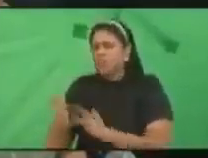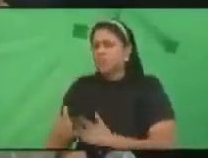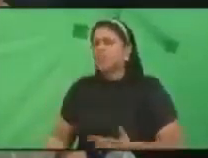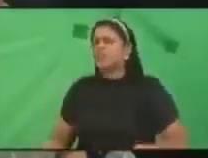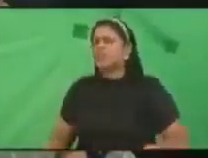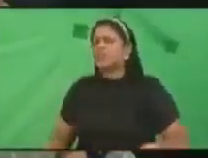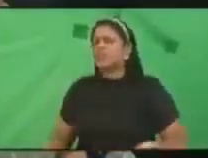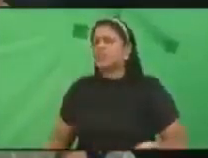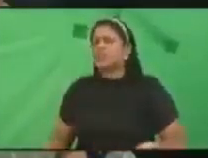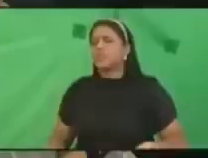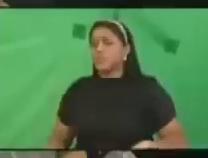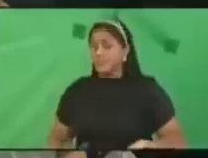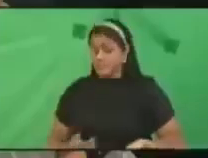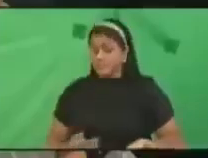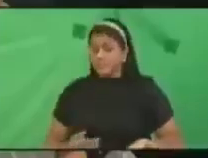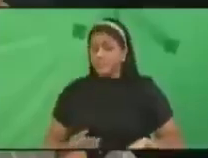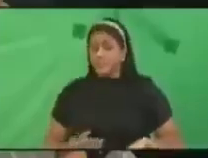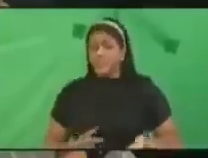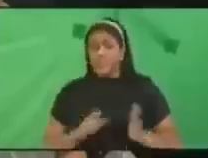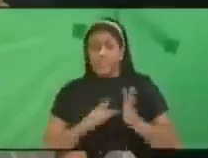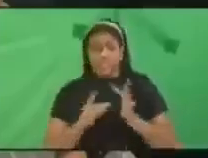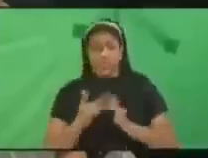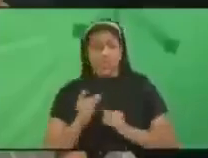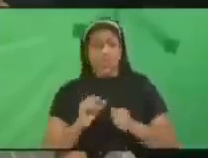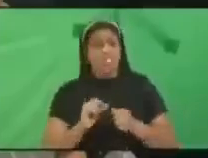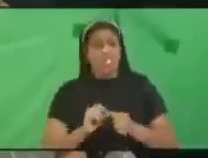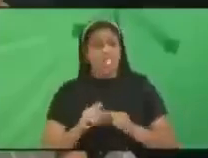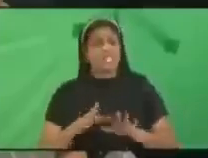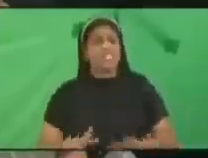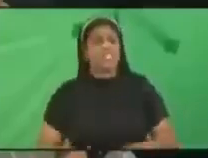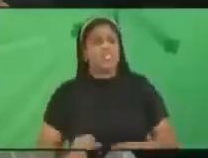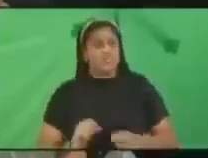Porque não há um momento em que o Cristo tenha feito isso.